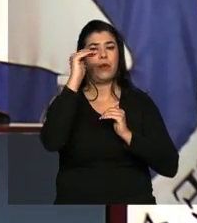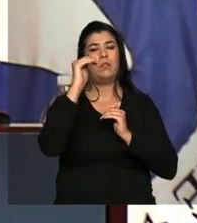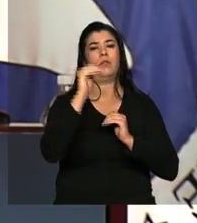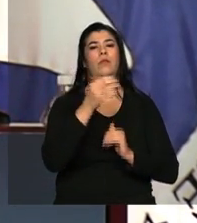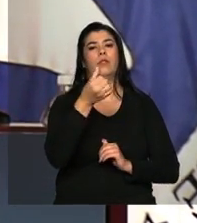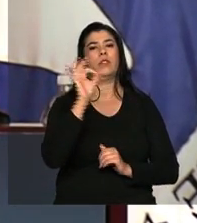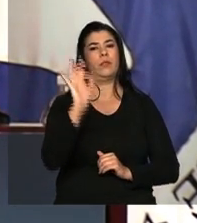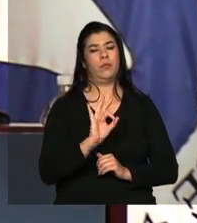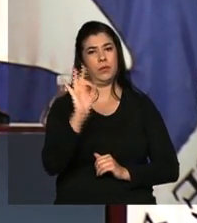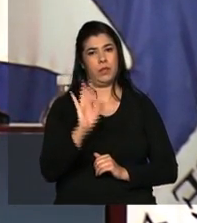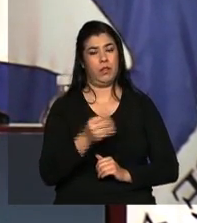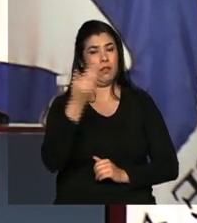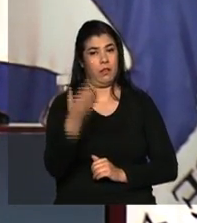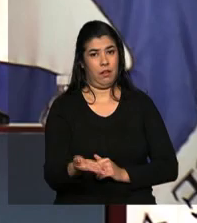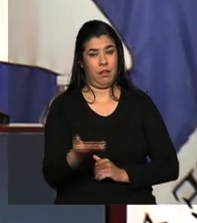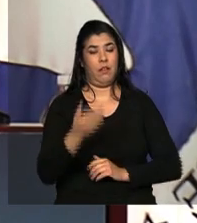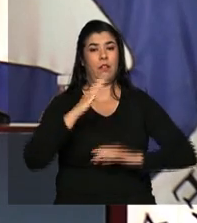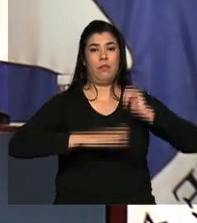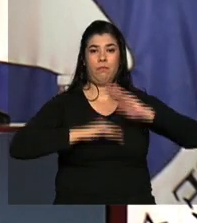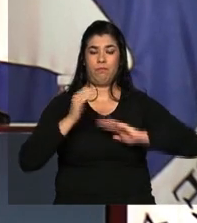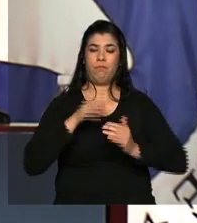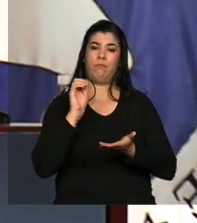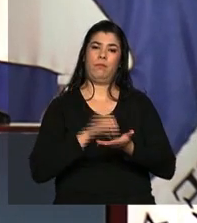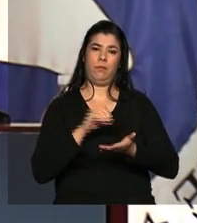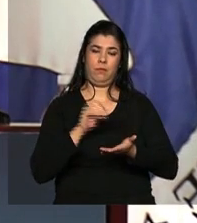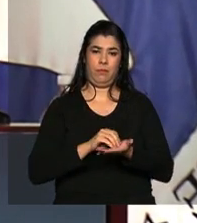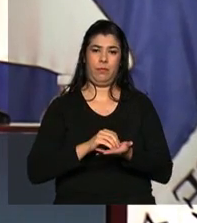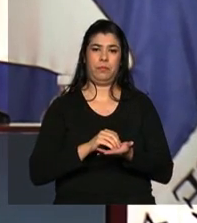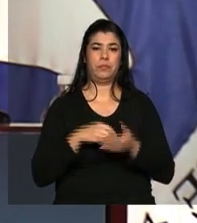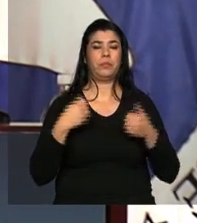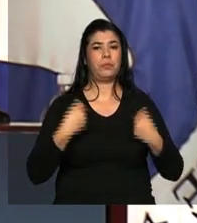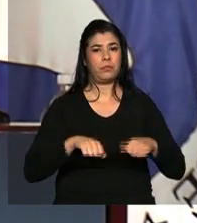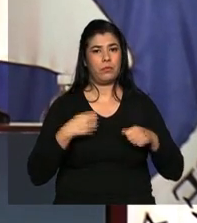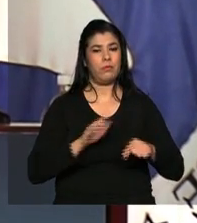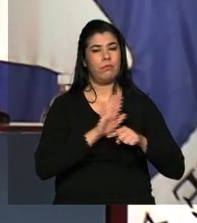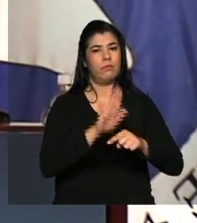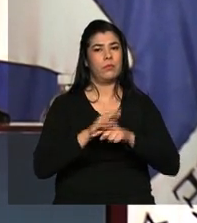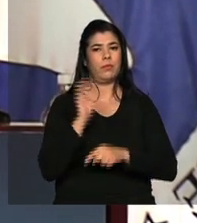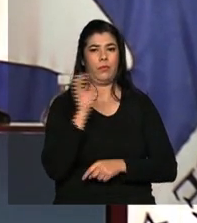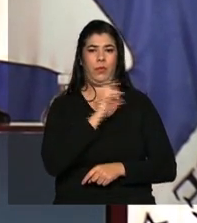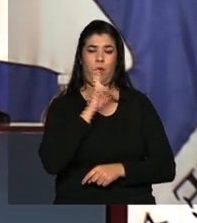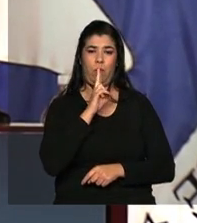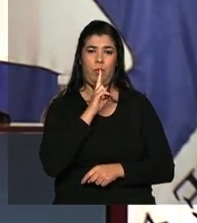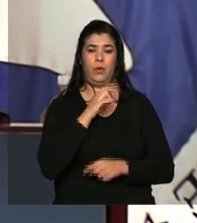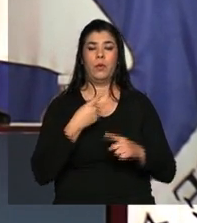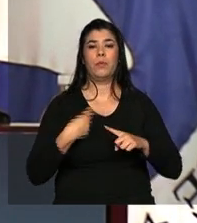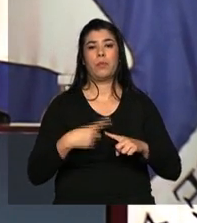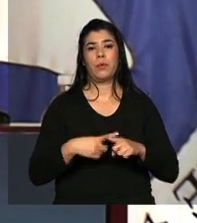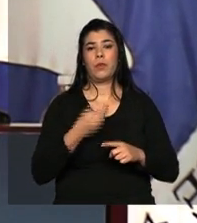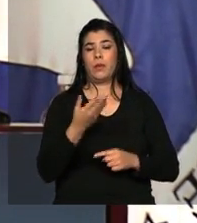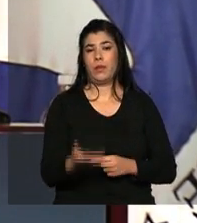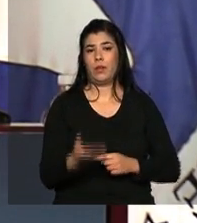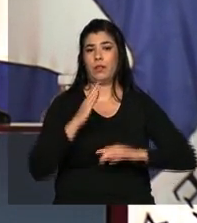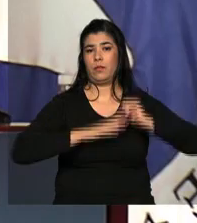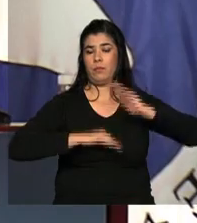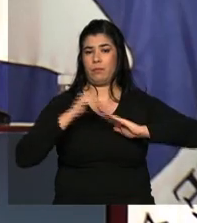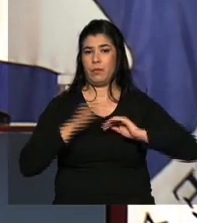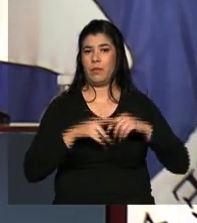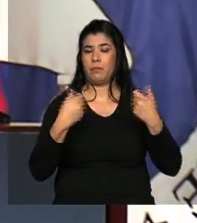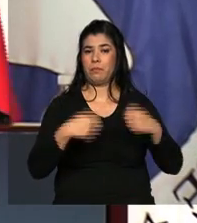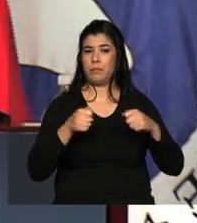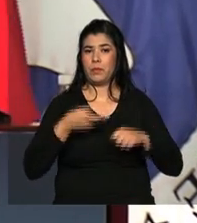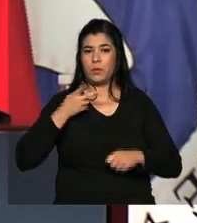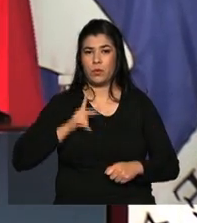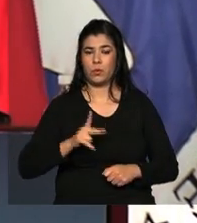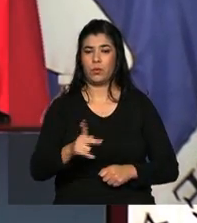6%. É essa demanda que deve ser atendida. Até porque essa demanda vai